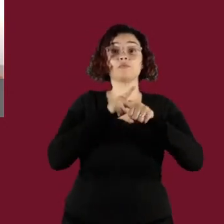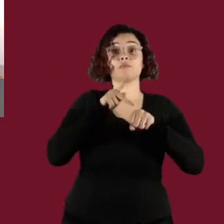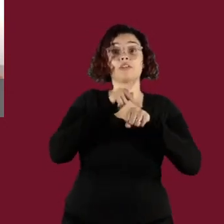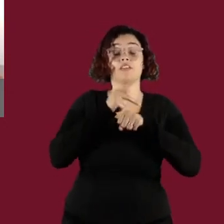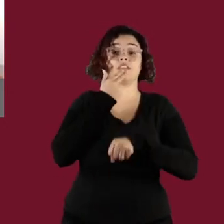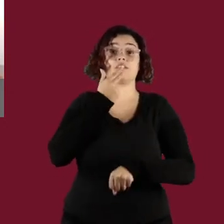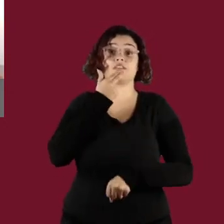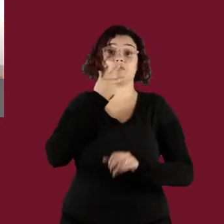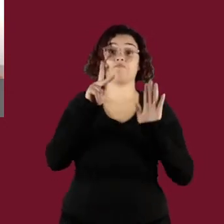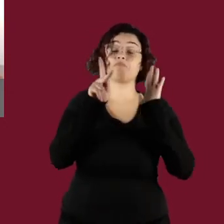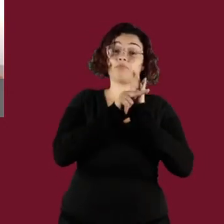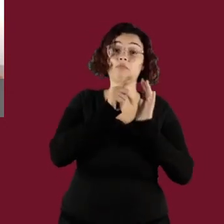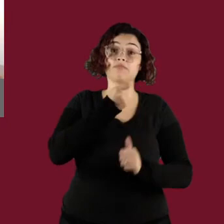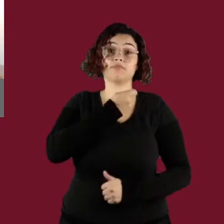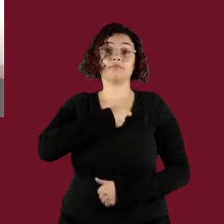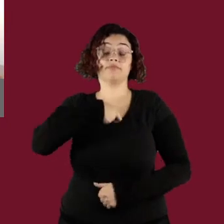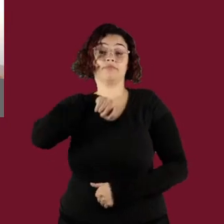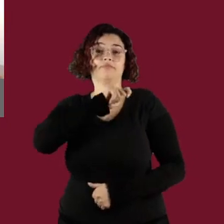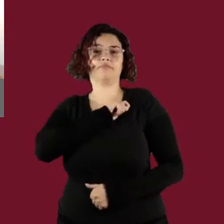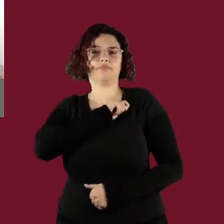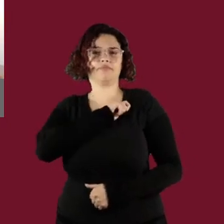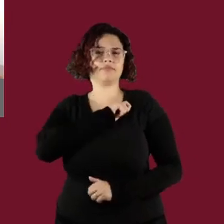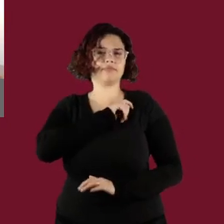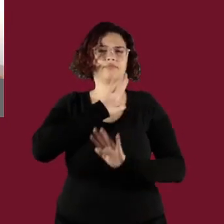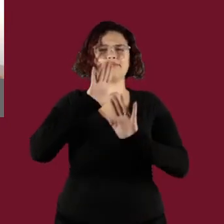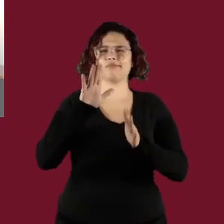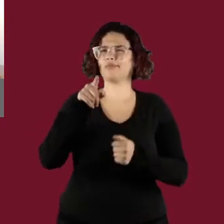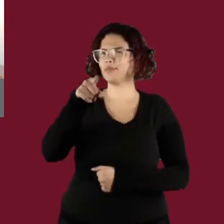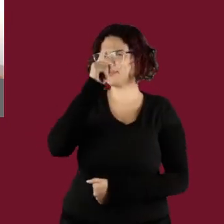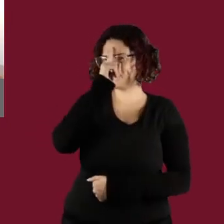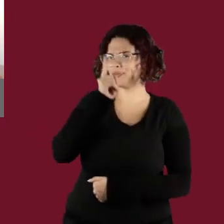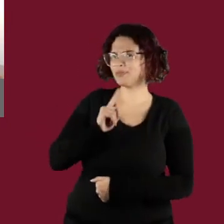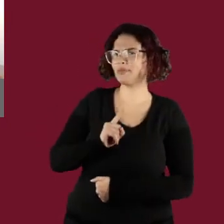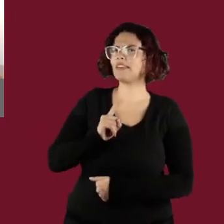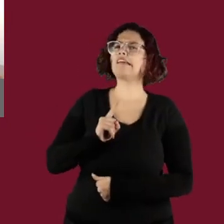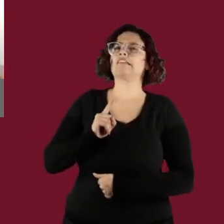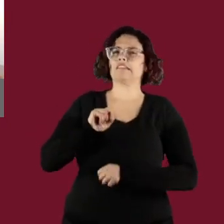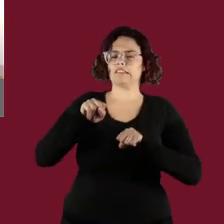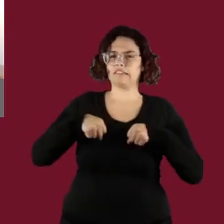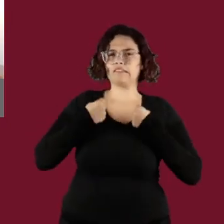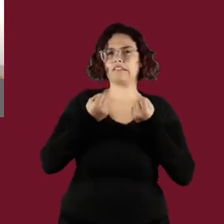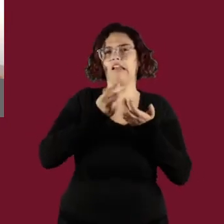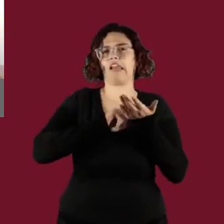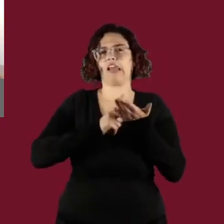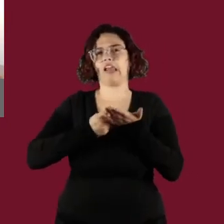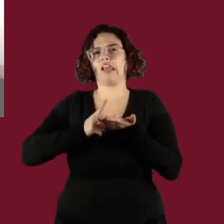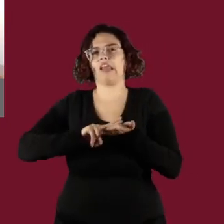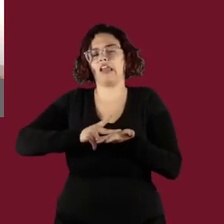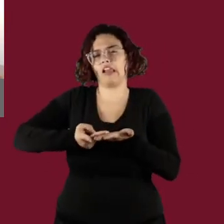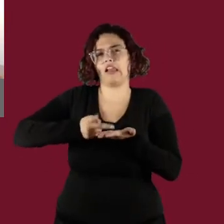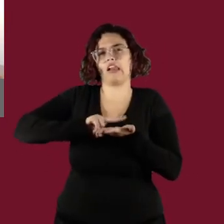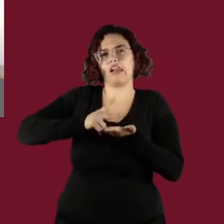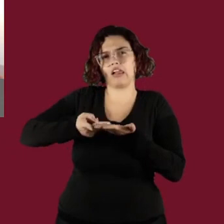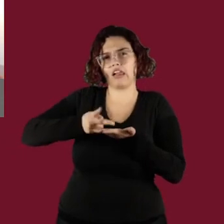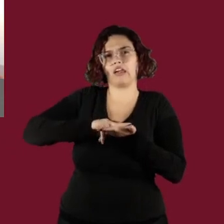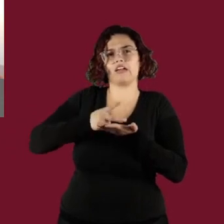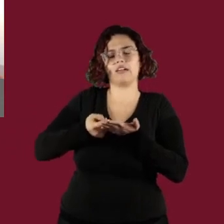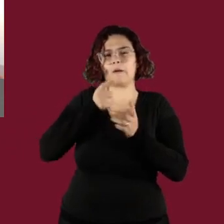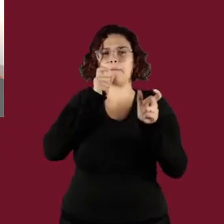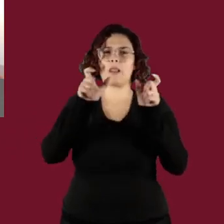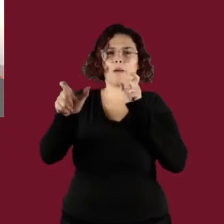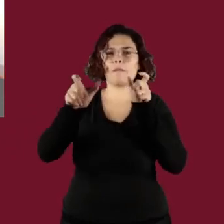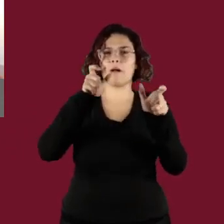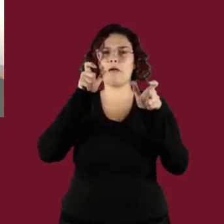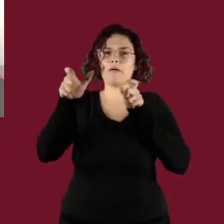essa pessoa de língua espanhola falava assim, você não sabe o trabalho que me dá a traduzir todas as palavras que você está emitindo